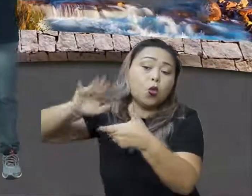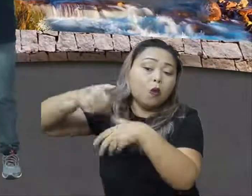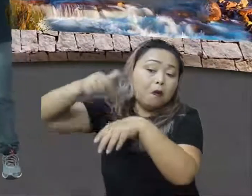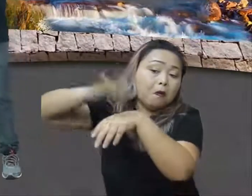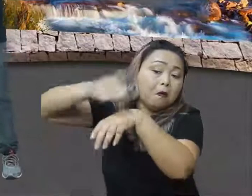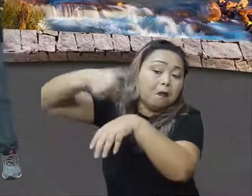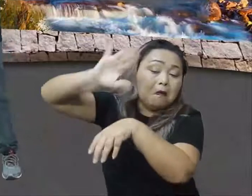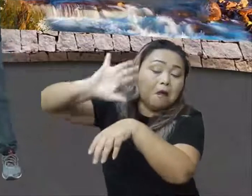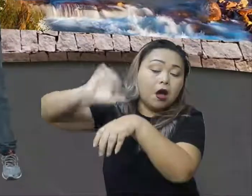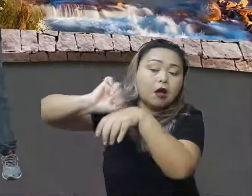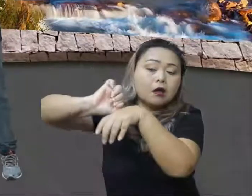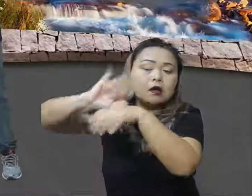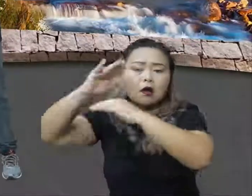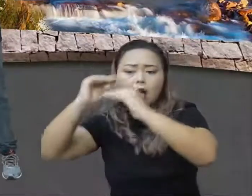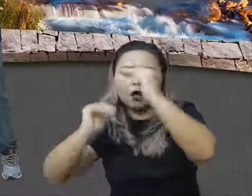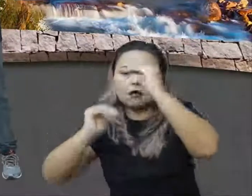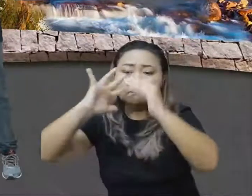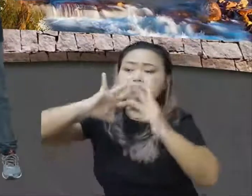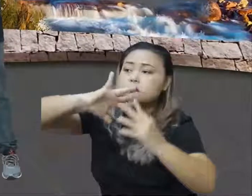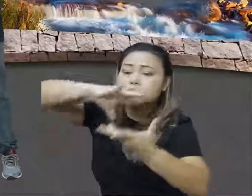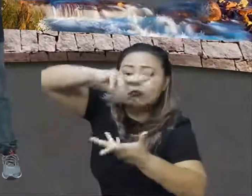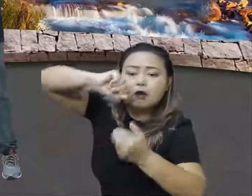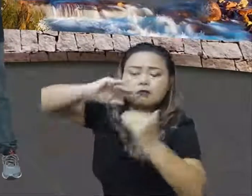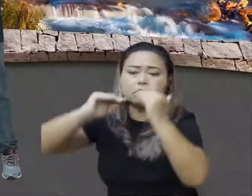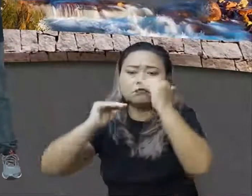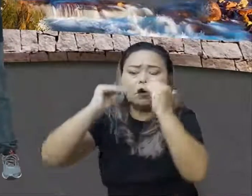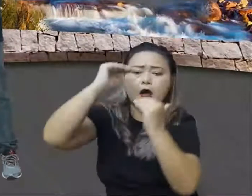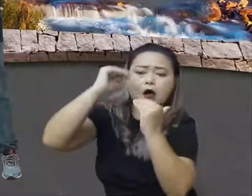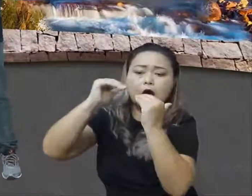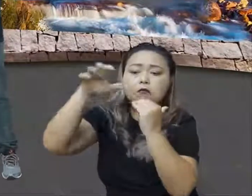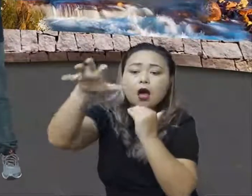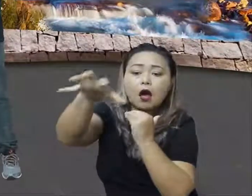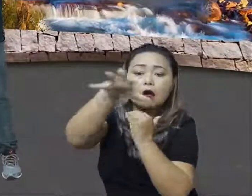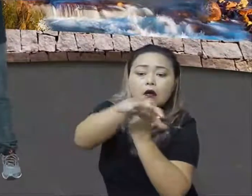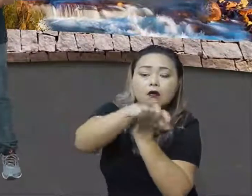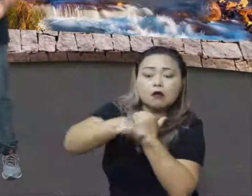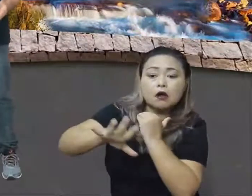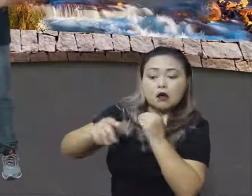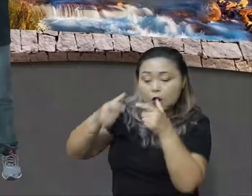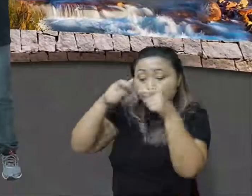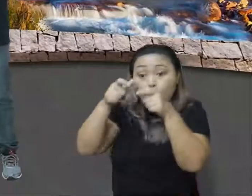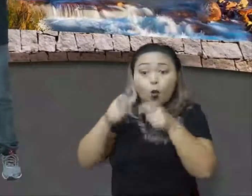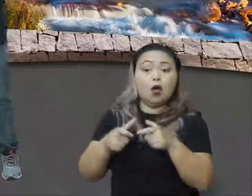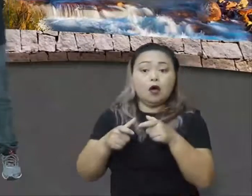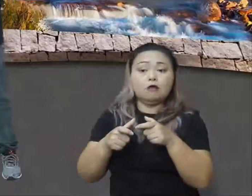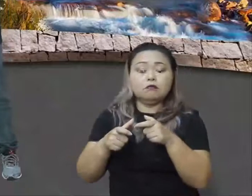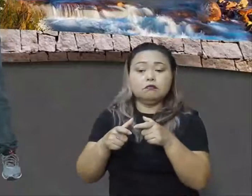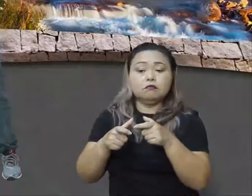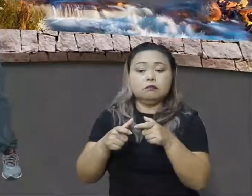que provocam desequilíbrios globais, regionais e até locais.